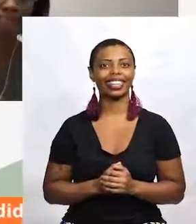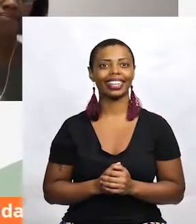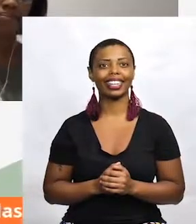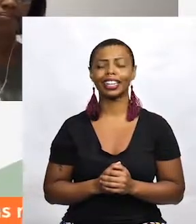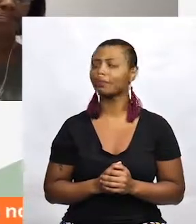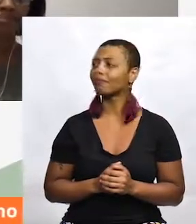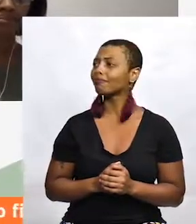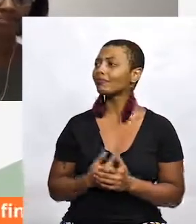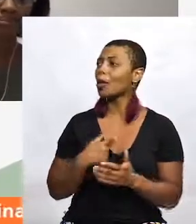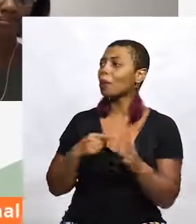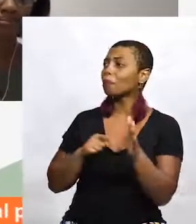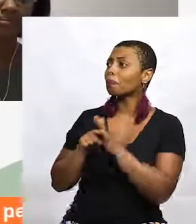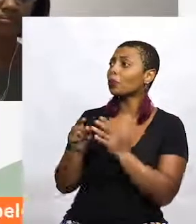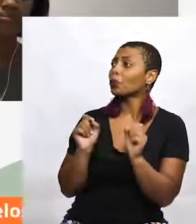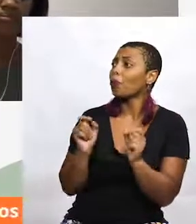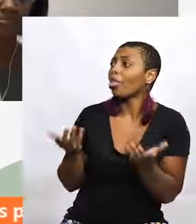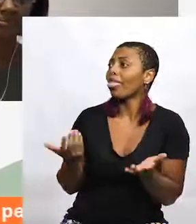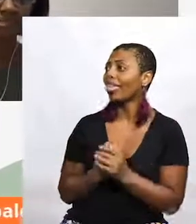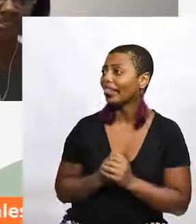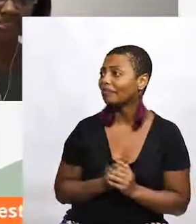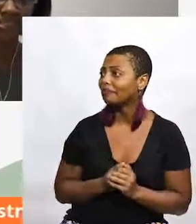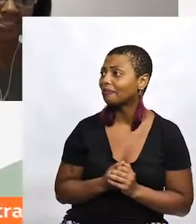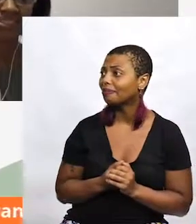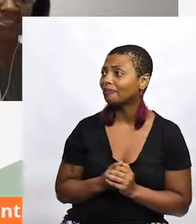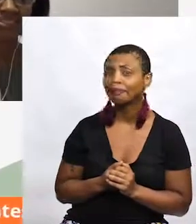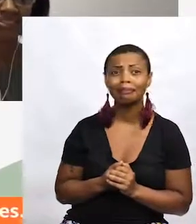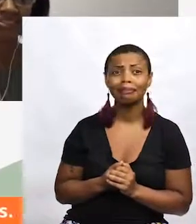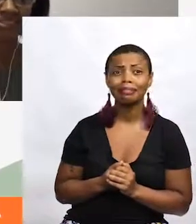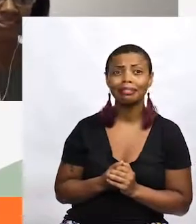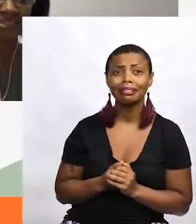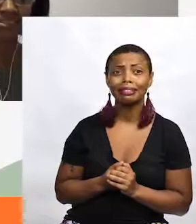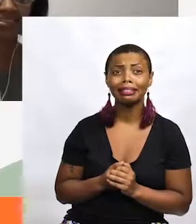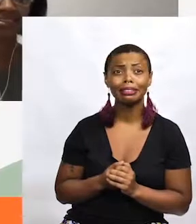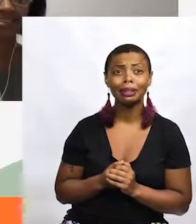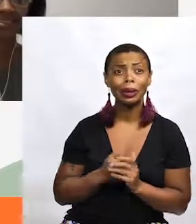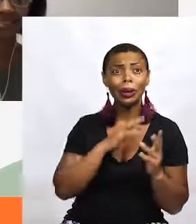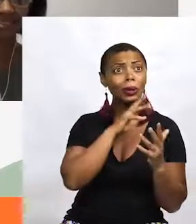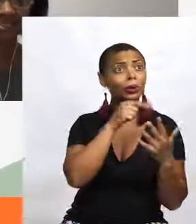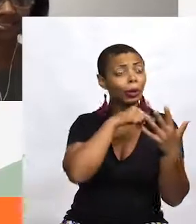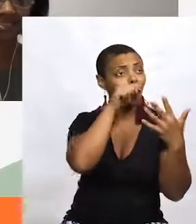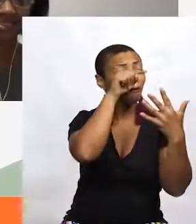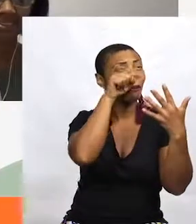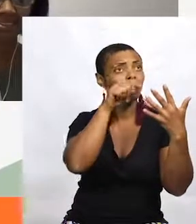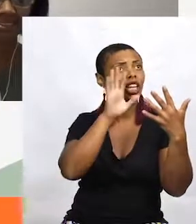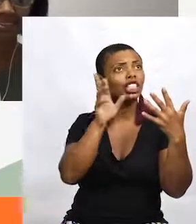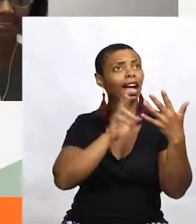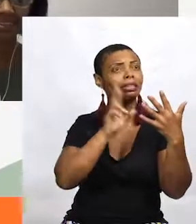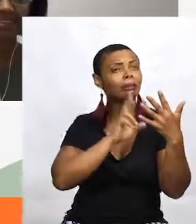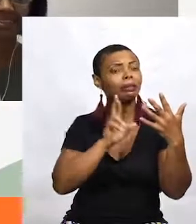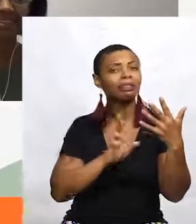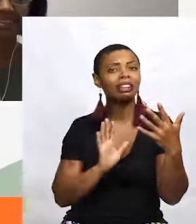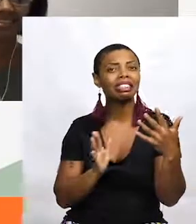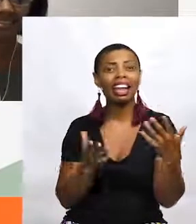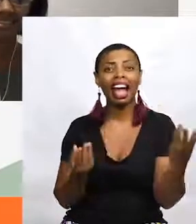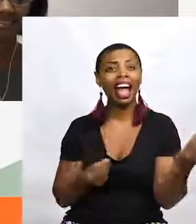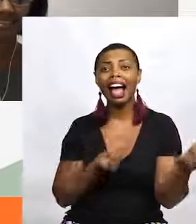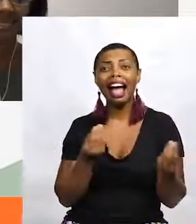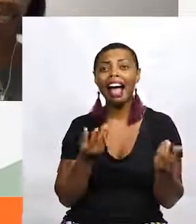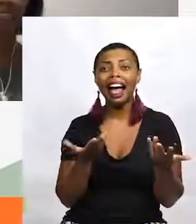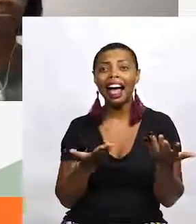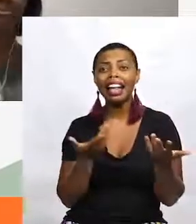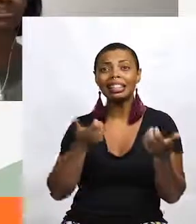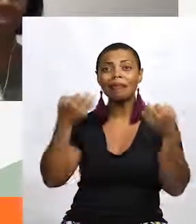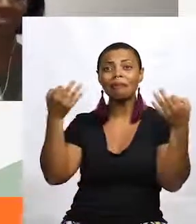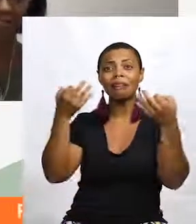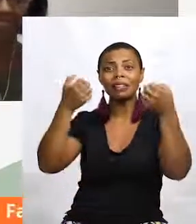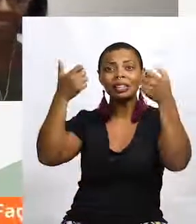que, que eu vou te perguntar agora, Rita? Você me tirou todas as possibilidades de te perguntar tudo. Eu